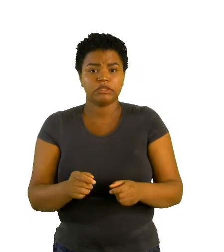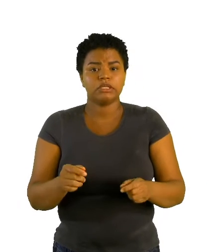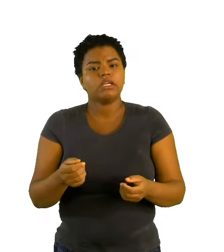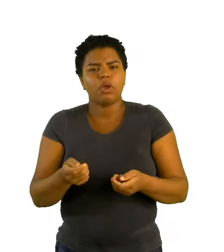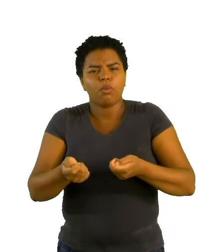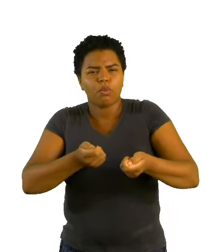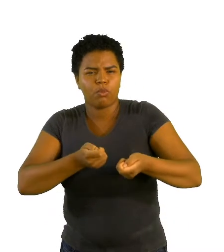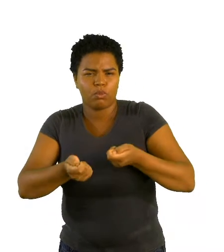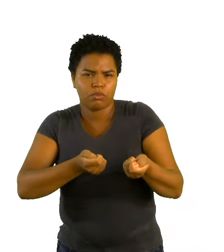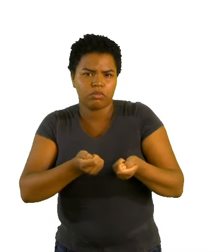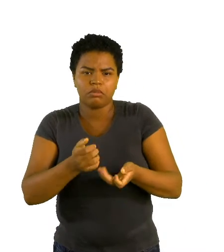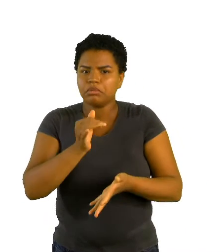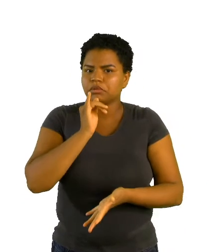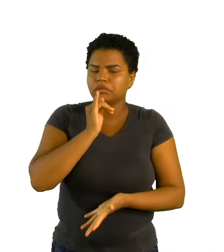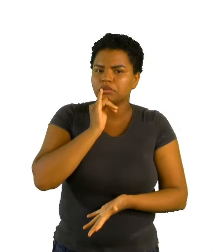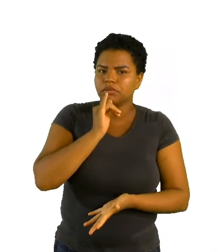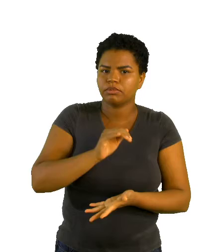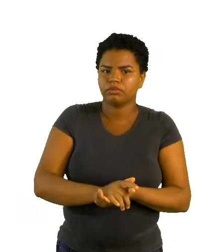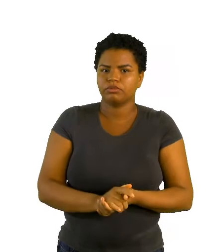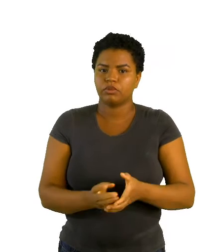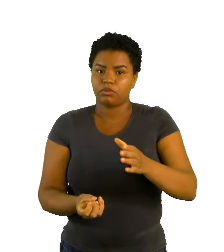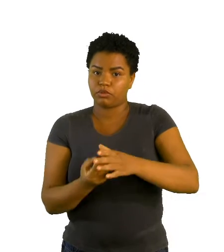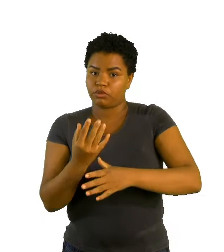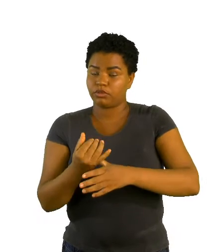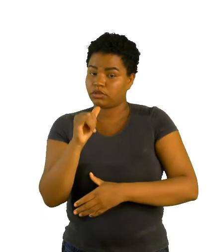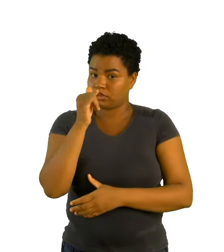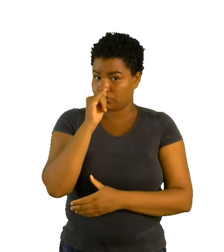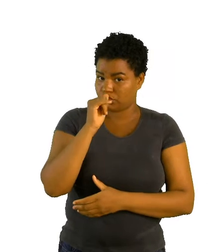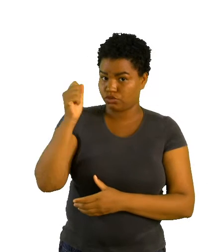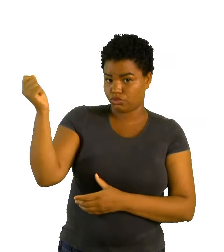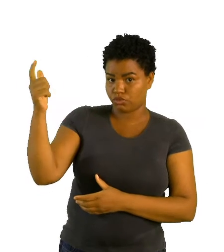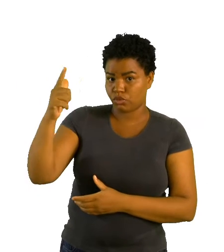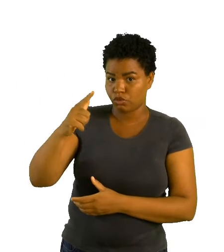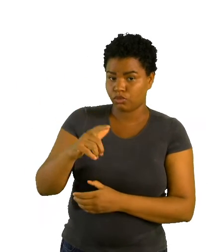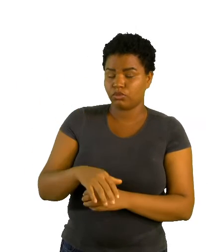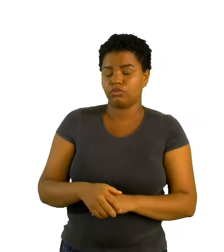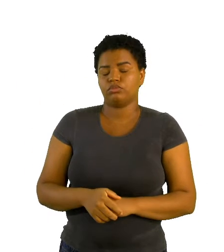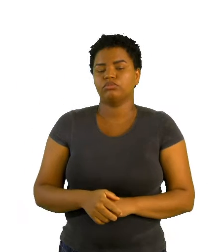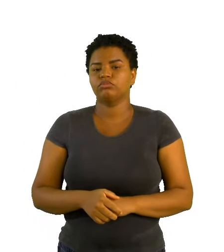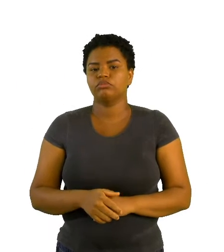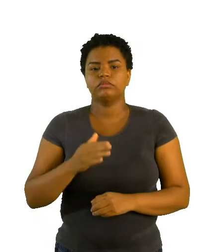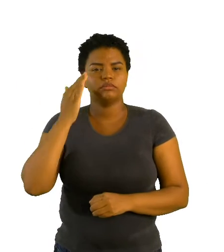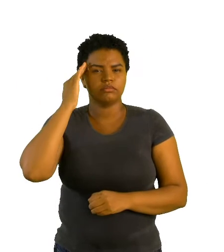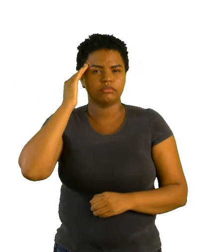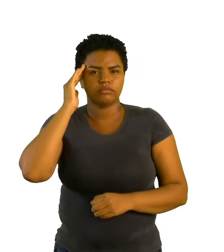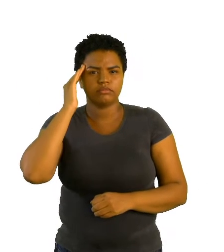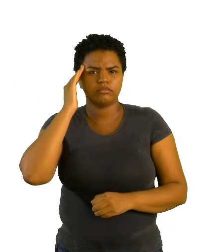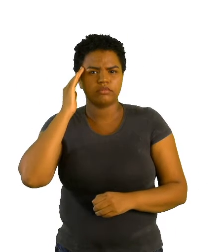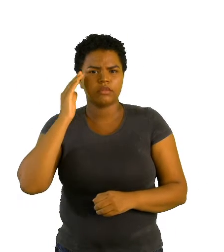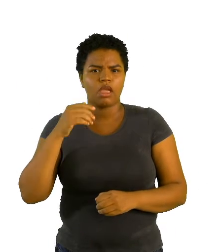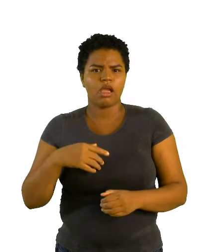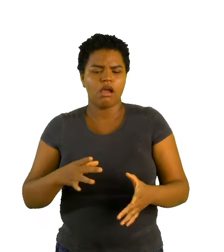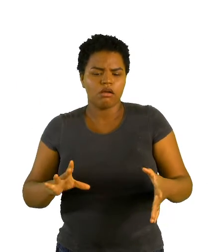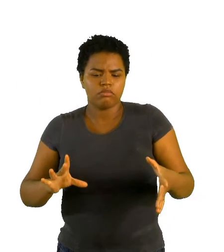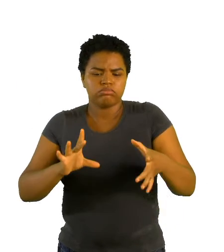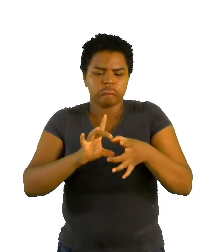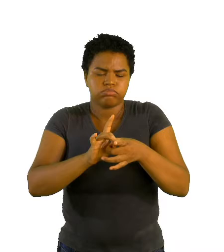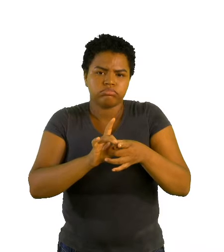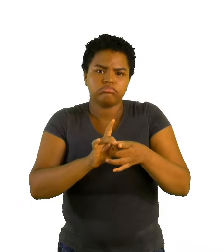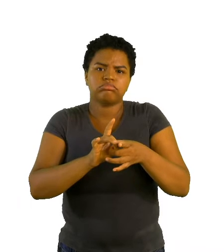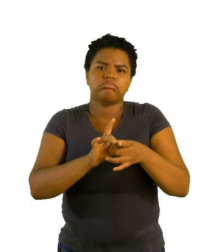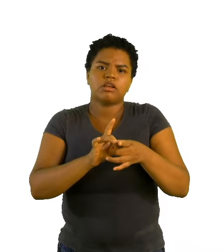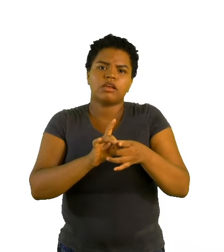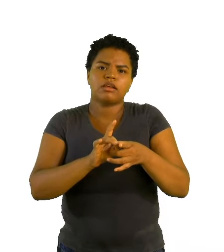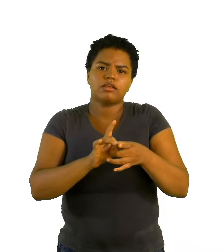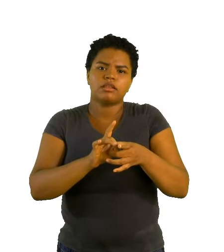como, por exemplo, na produção de energia solar. Entenderá a intrínseca importância dele na